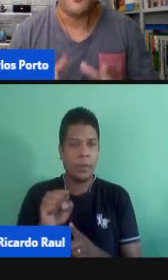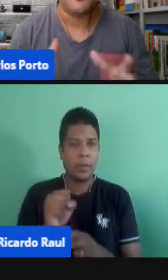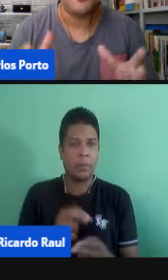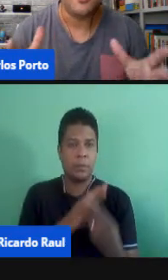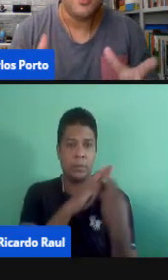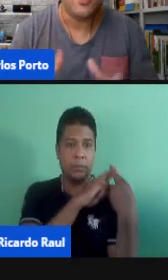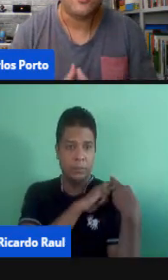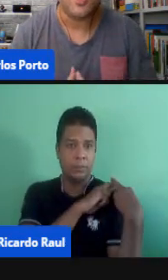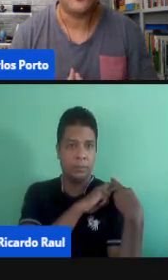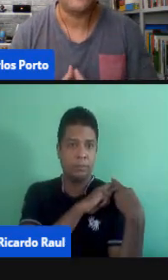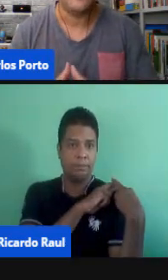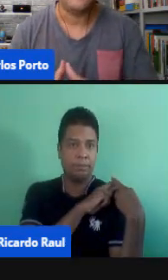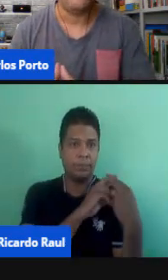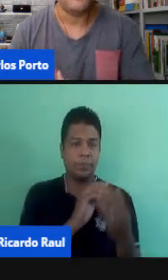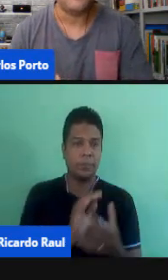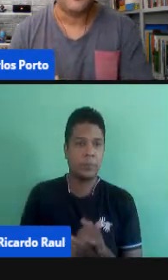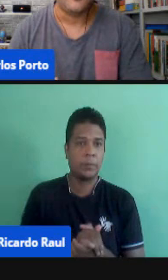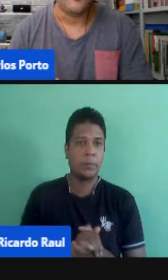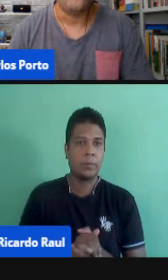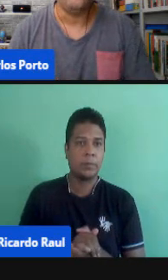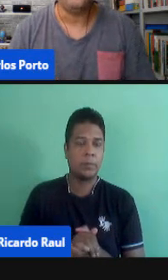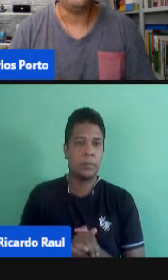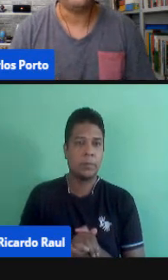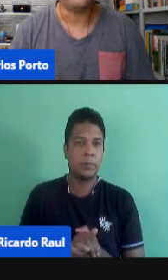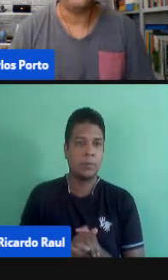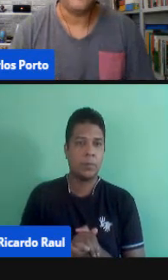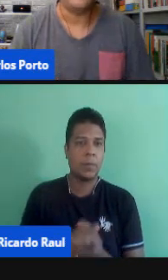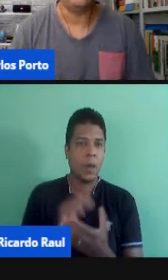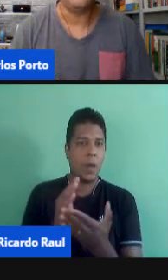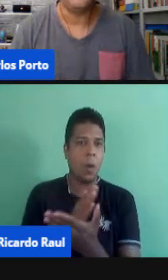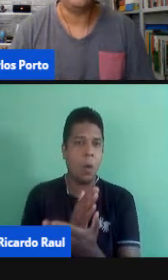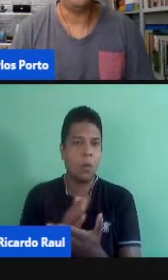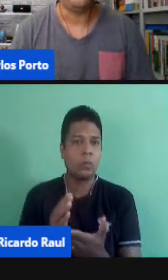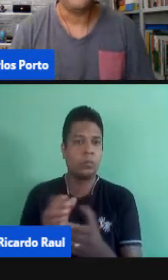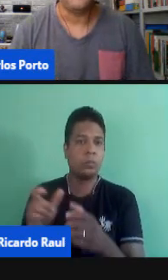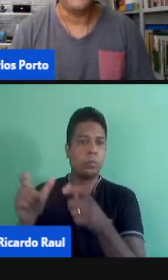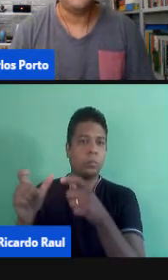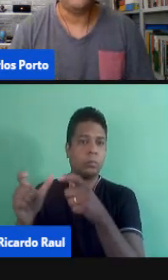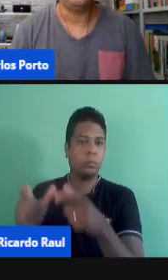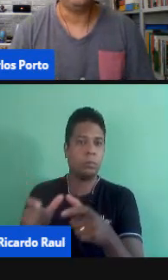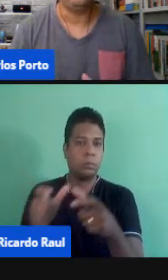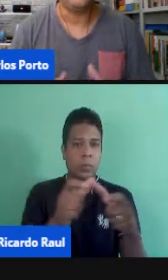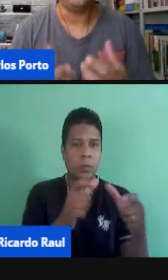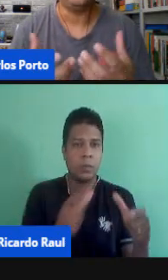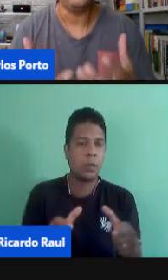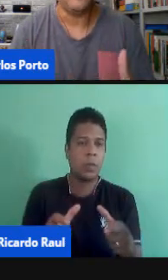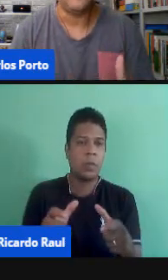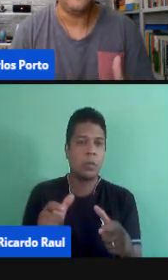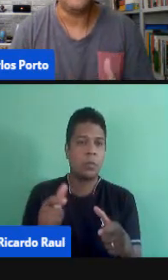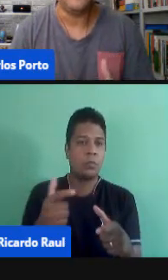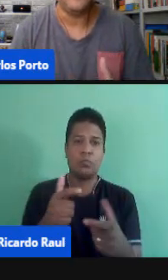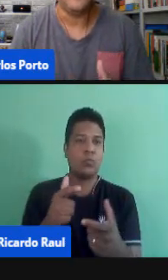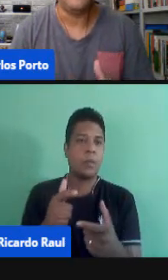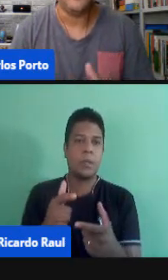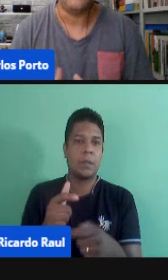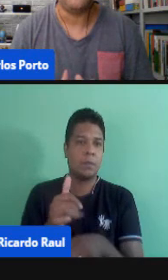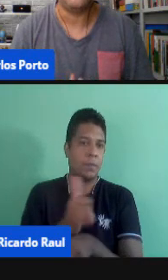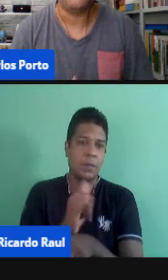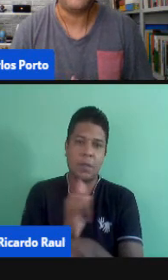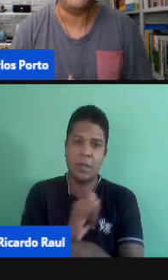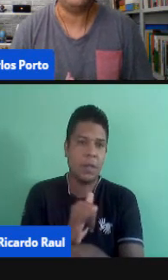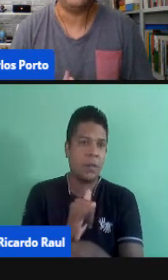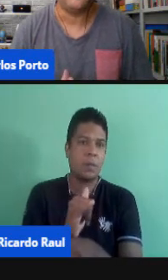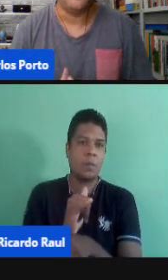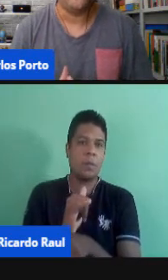E, para tanto, aqui eu ressalto, para alguns lugares que não chegam um sinal da internet,